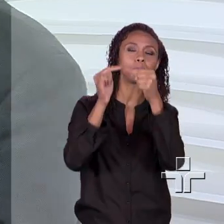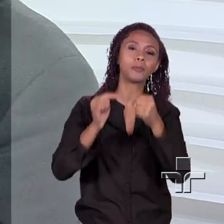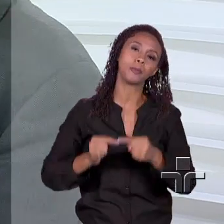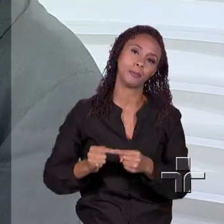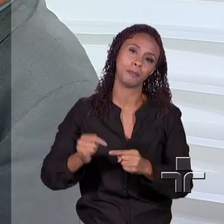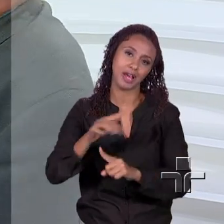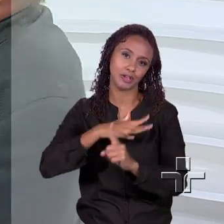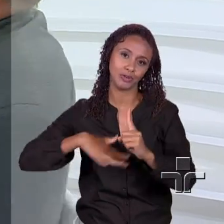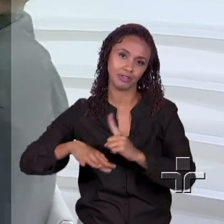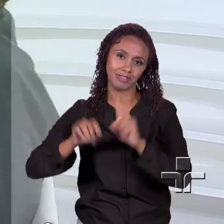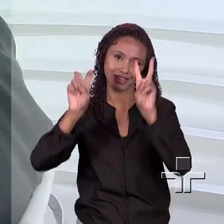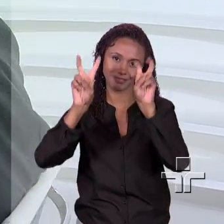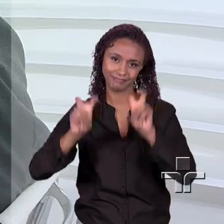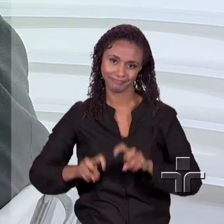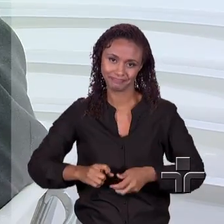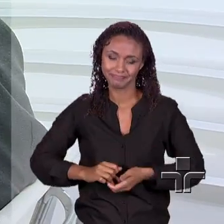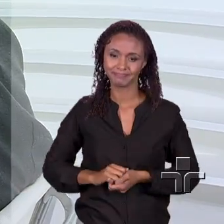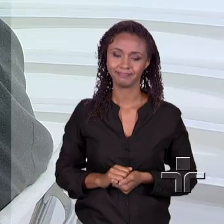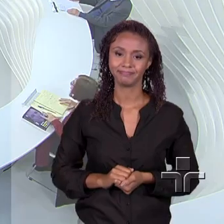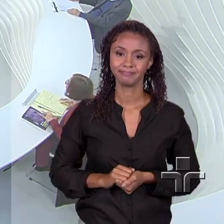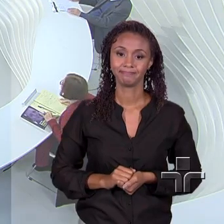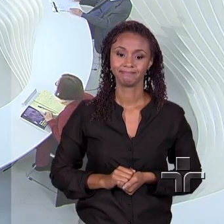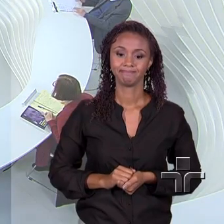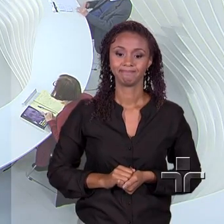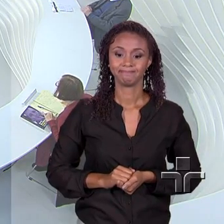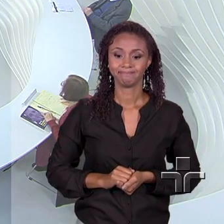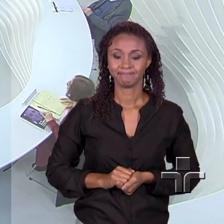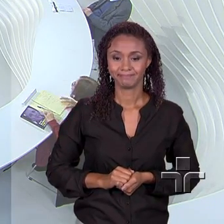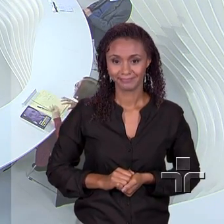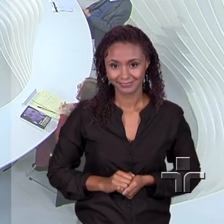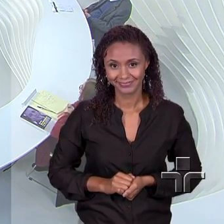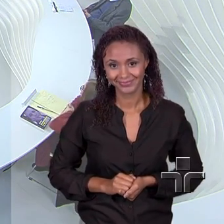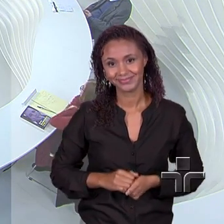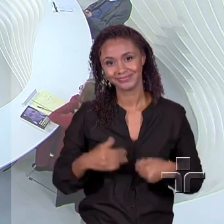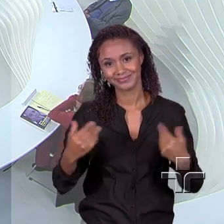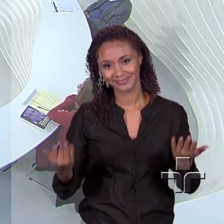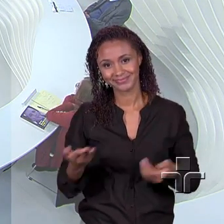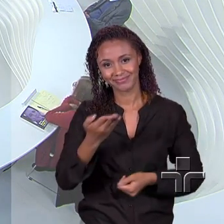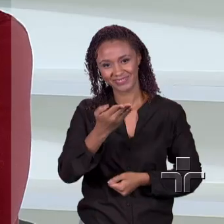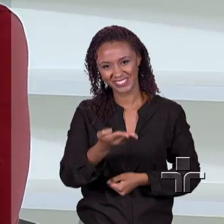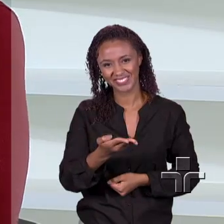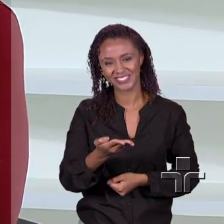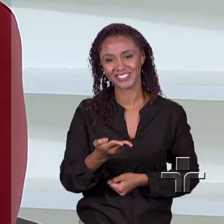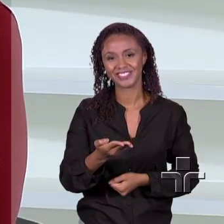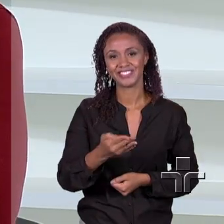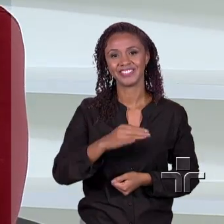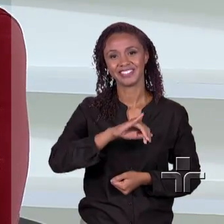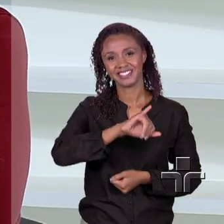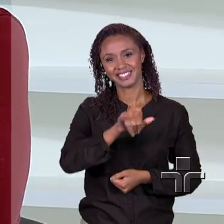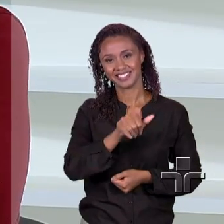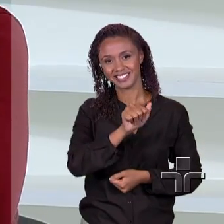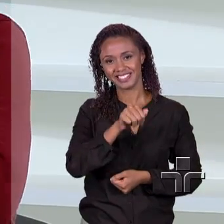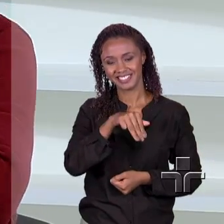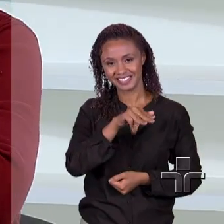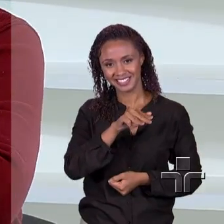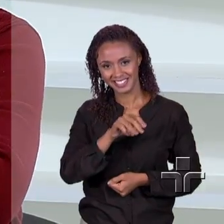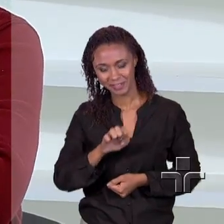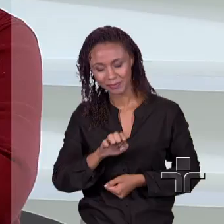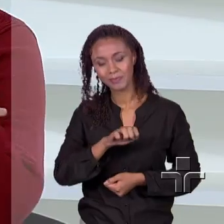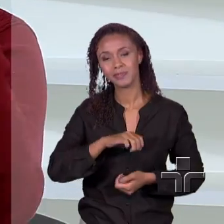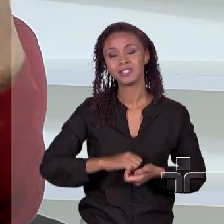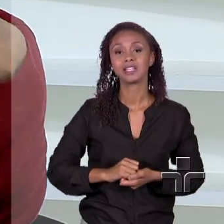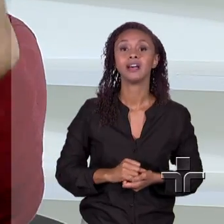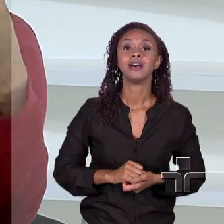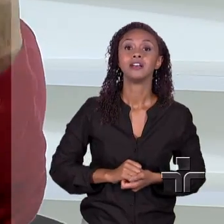sociais. Vera. Então, Jimmy, como você é conhecido na Brown University, né, e eu tive